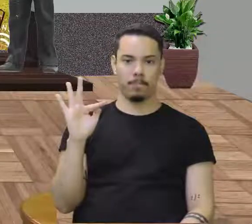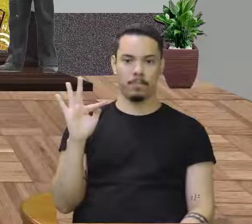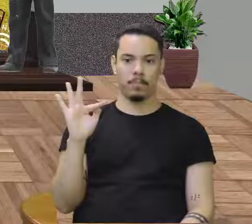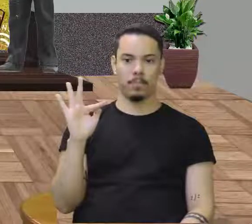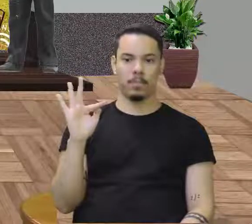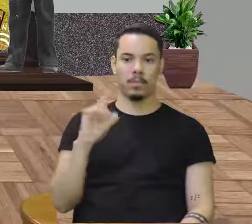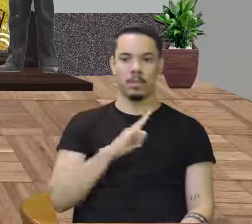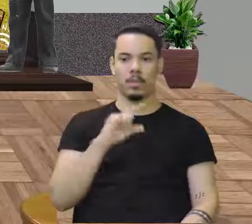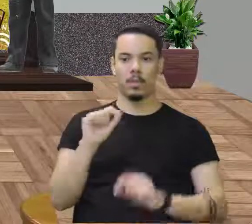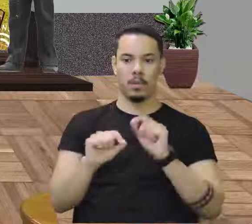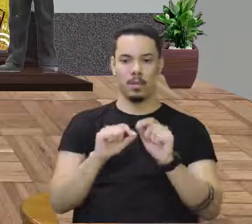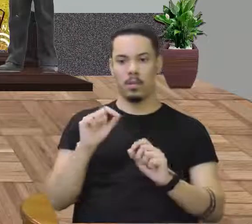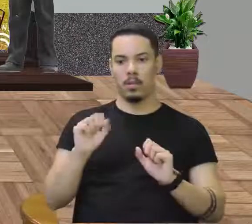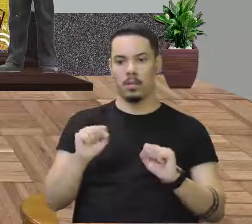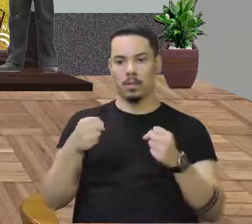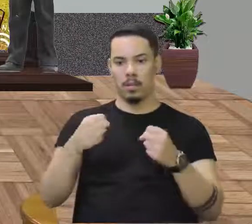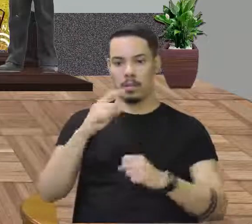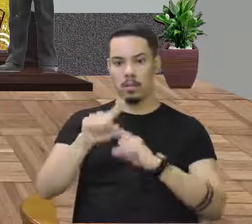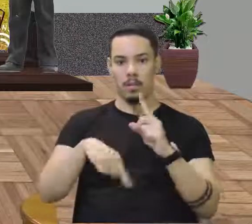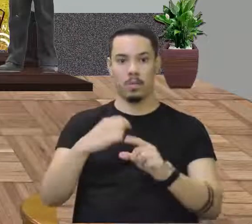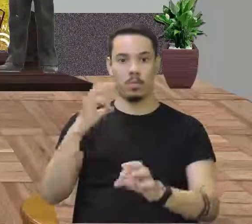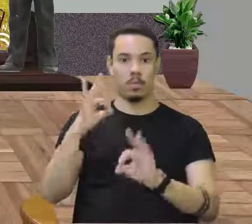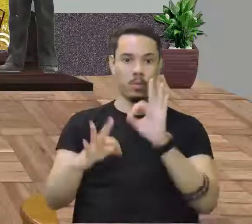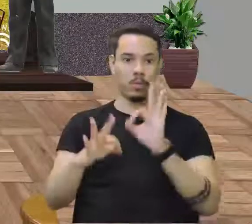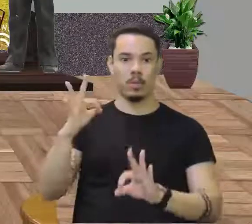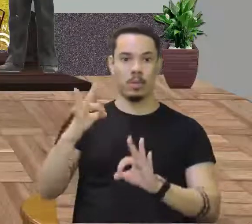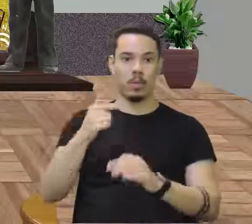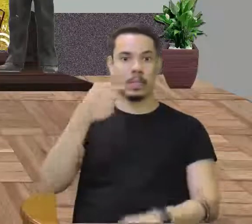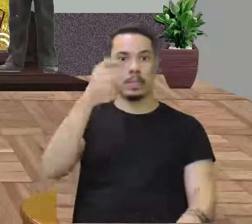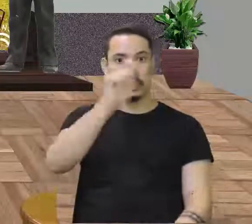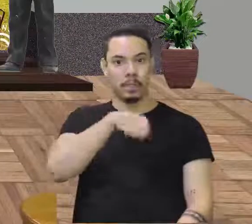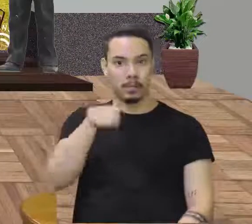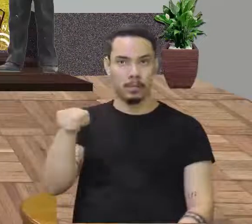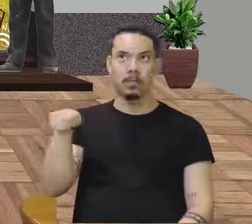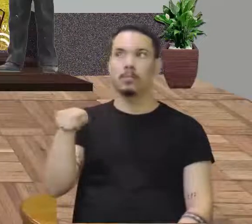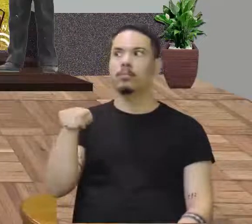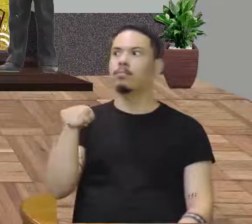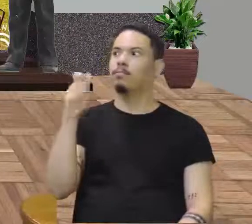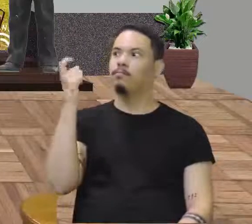foi detido, foi julgado depois de 7 meses, foi absolvido.